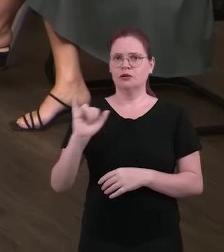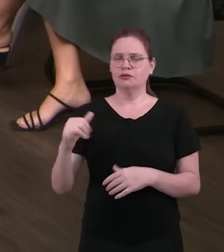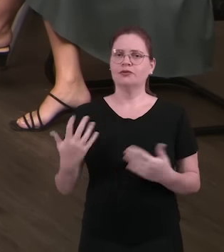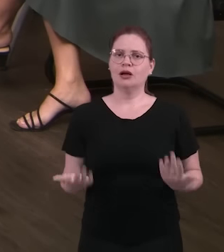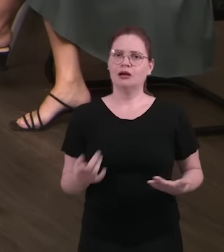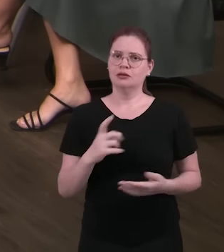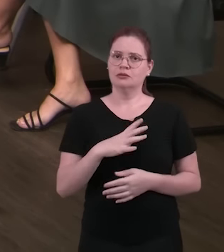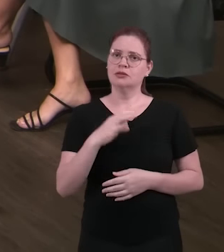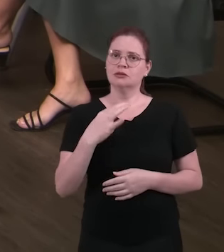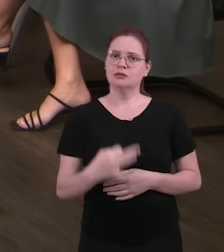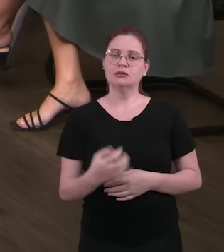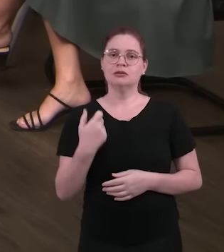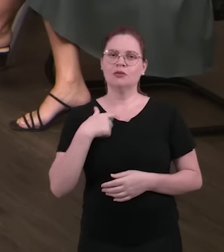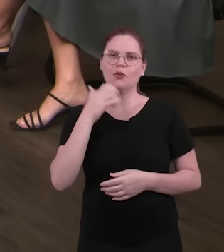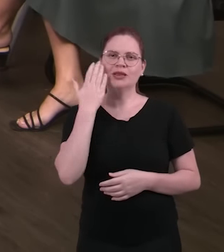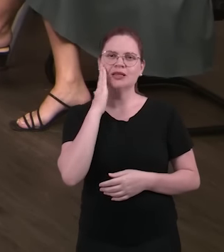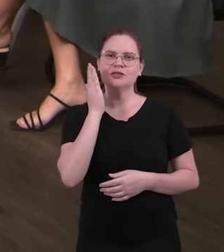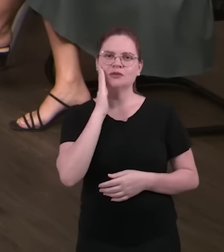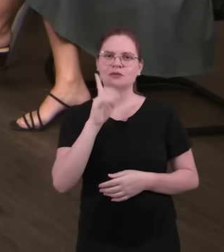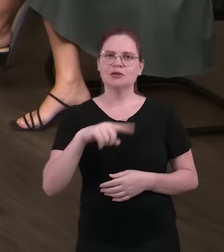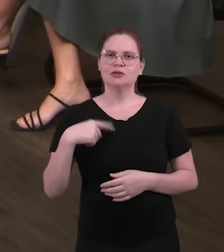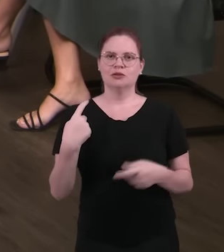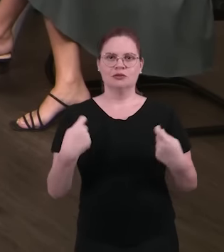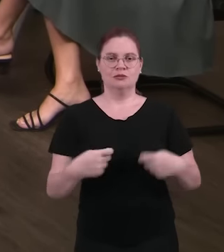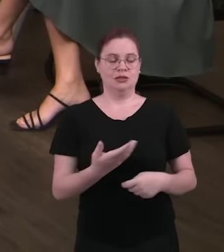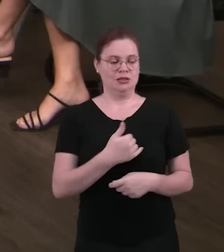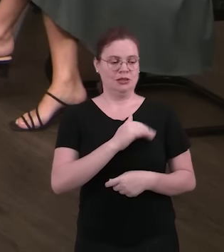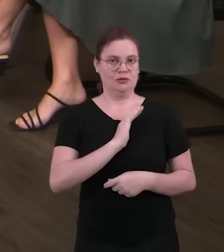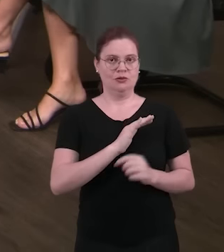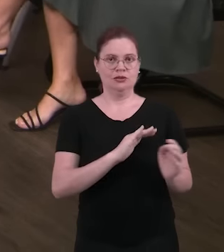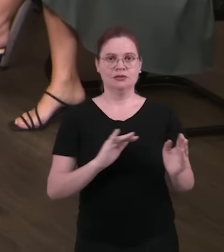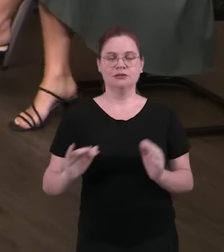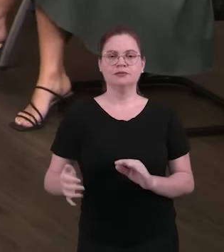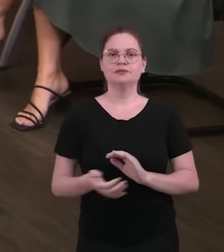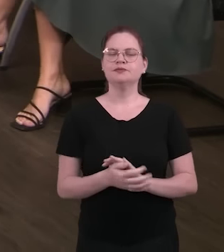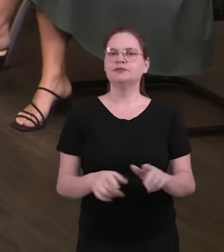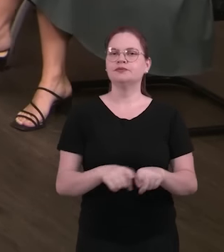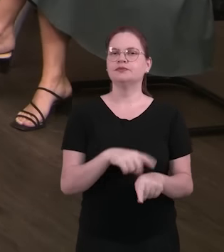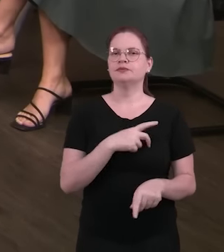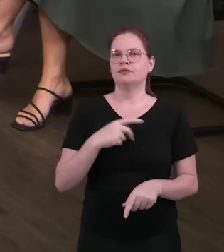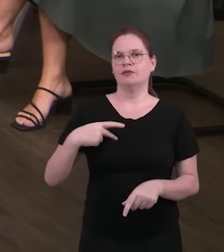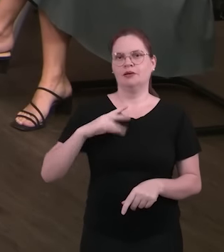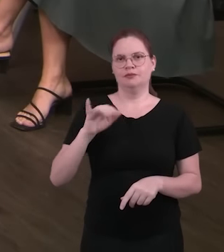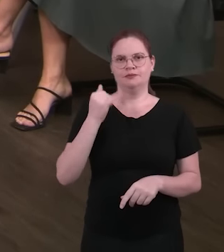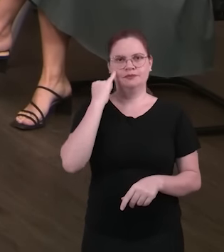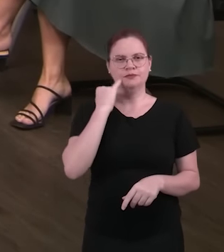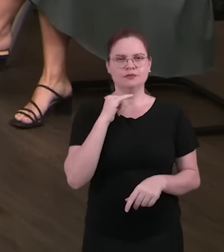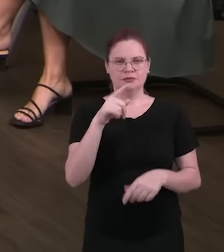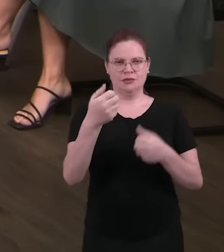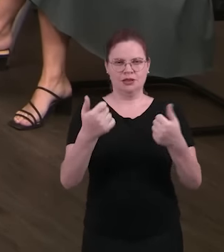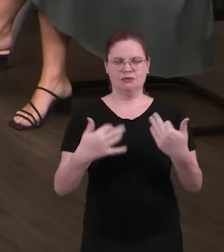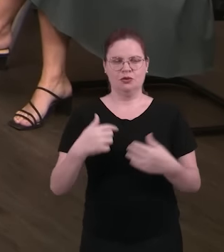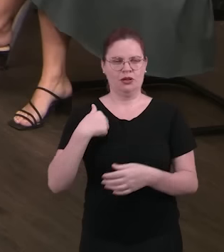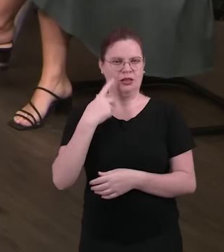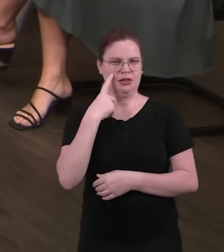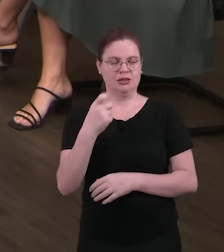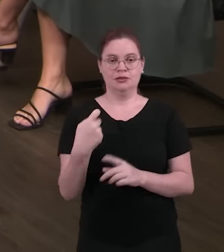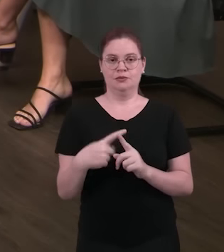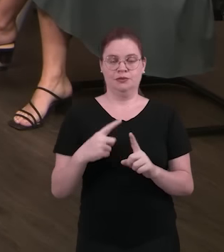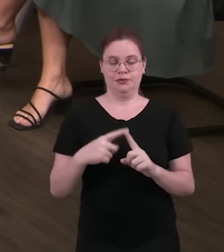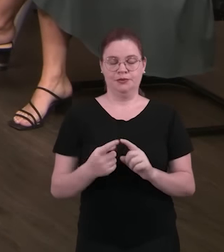Né? Então, esse entendimento nós temos que ter sempre no nosso coração. E pastor Josias, é muito interessante isso que foi colocado, por